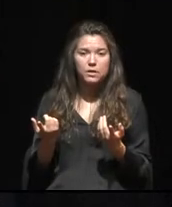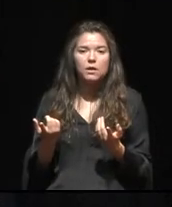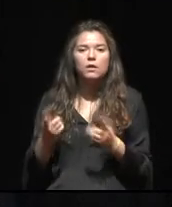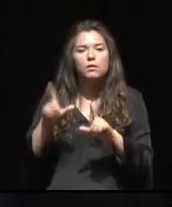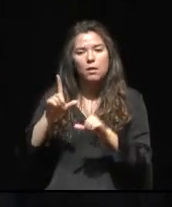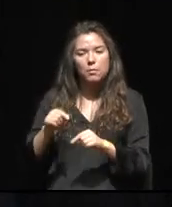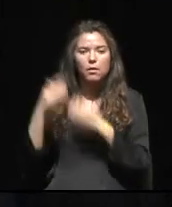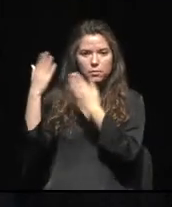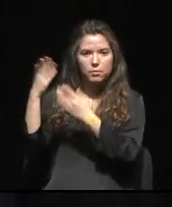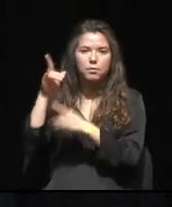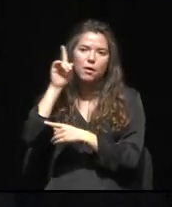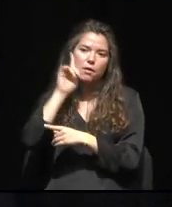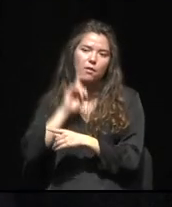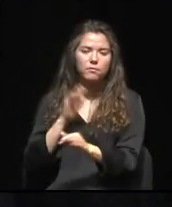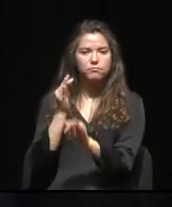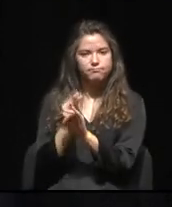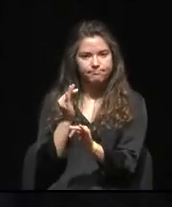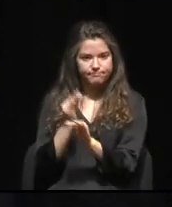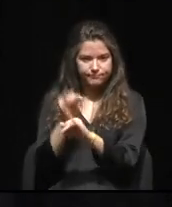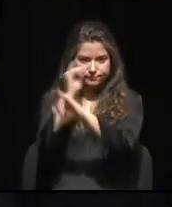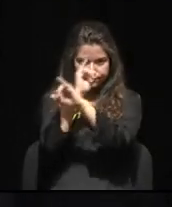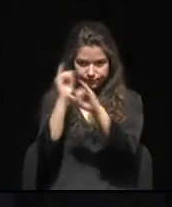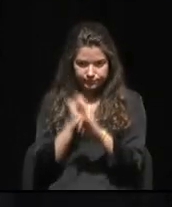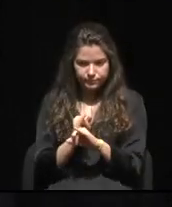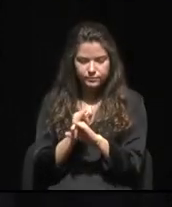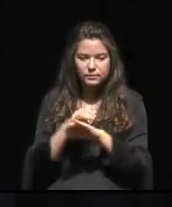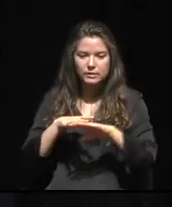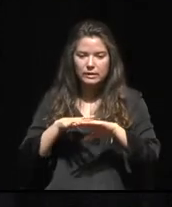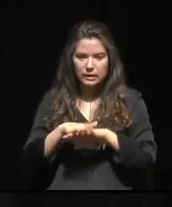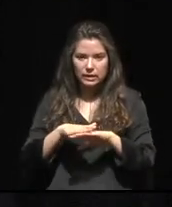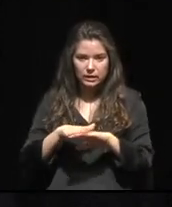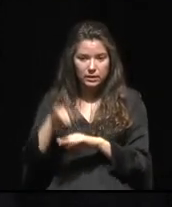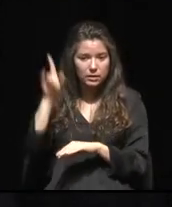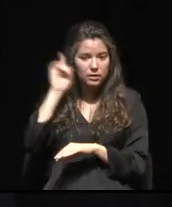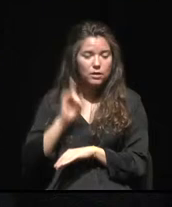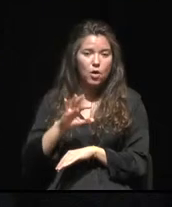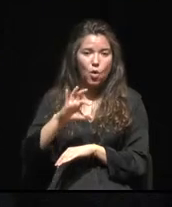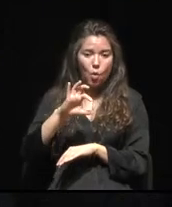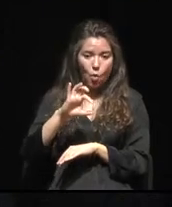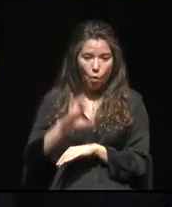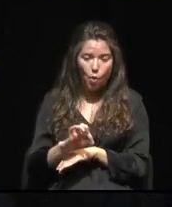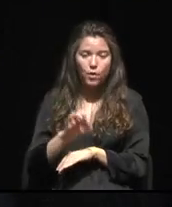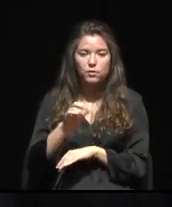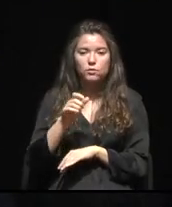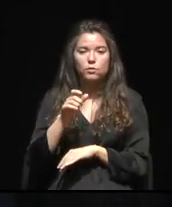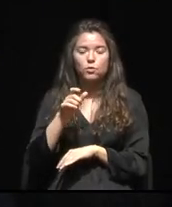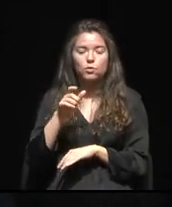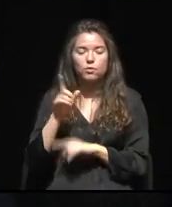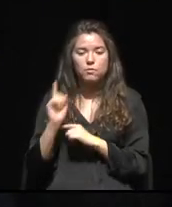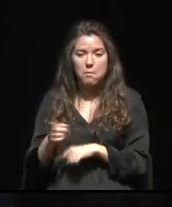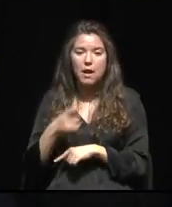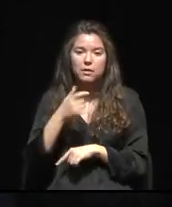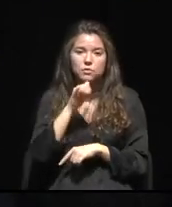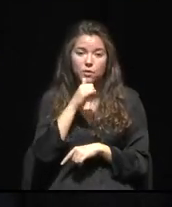celebração do Dia Internacional de mulher da mulher pela rede 8 de Março em Faro a PSP apresentou uma queixa à